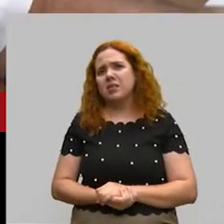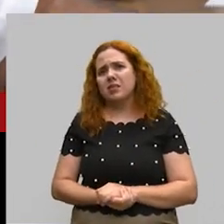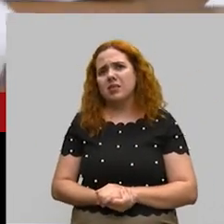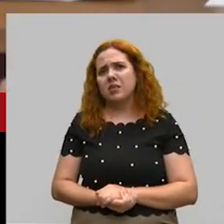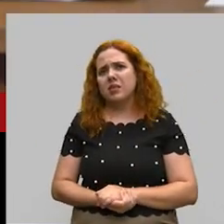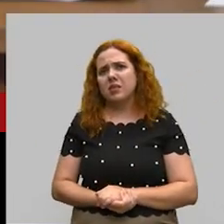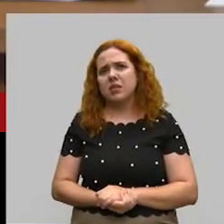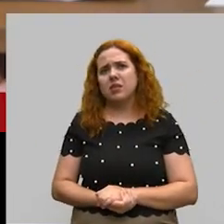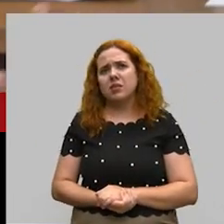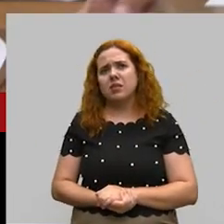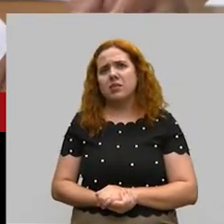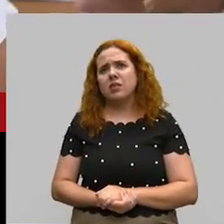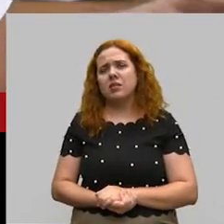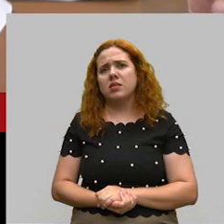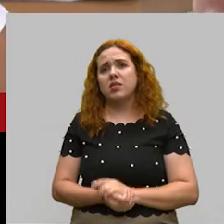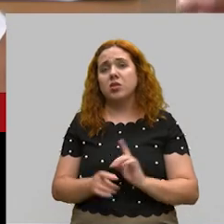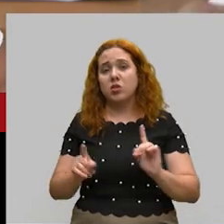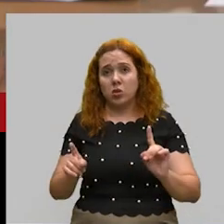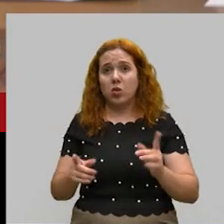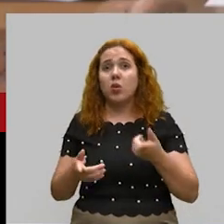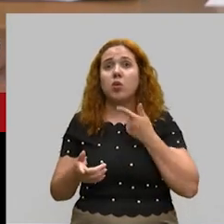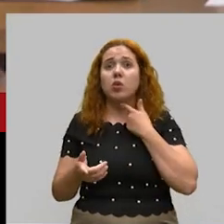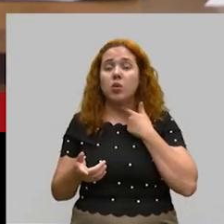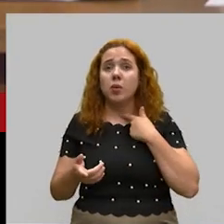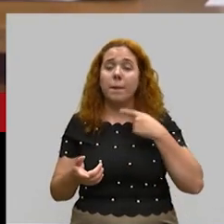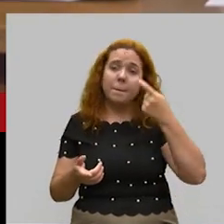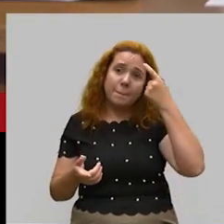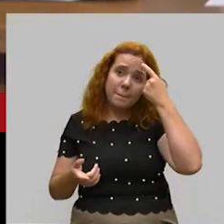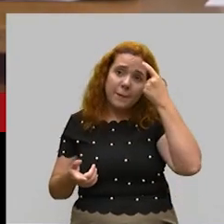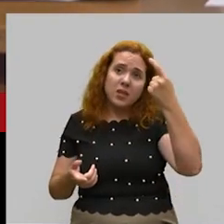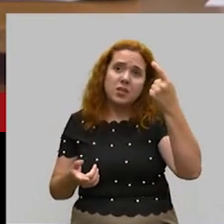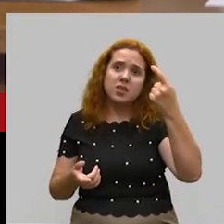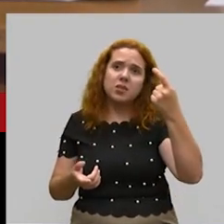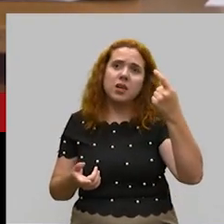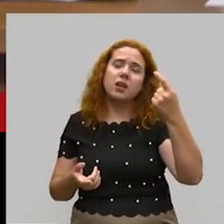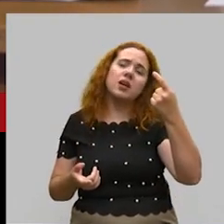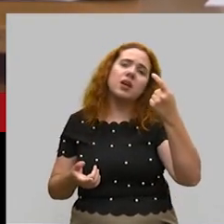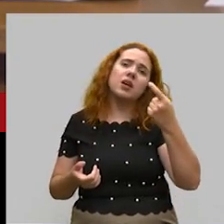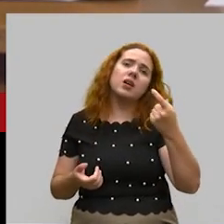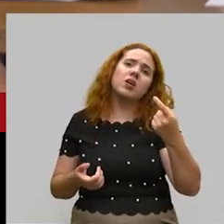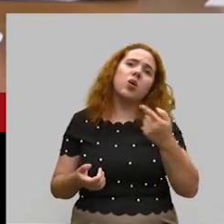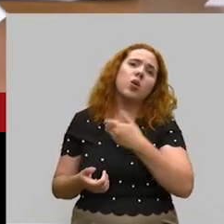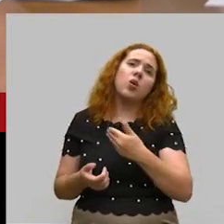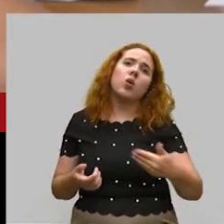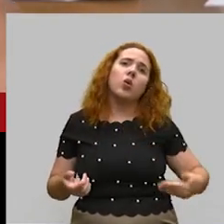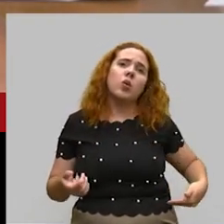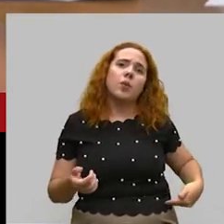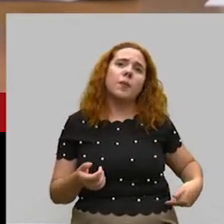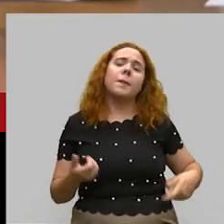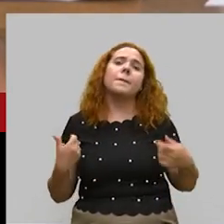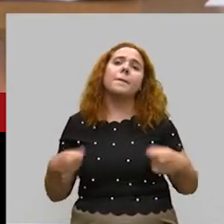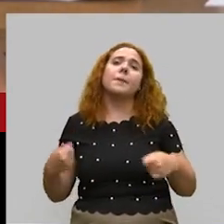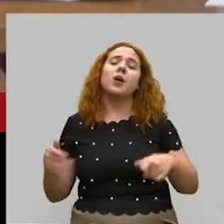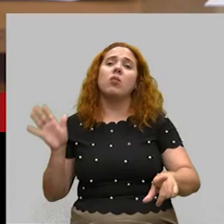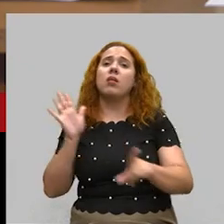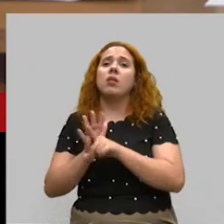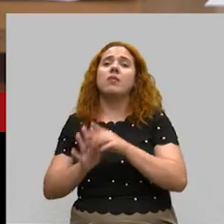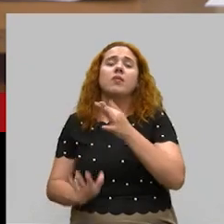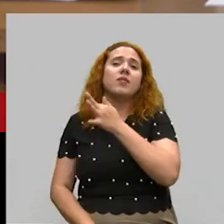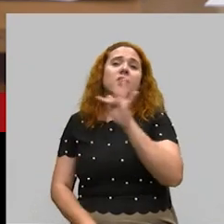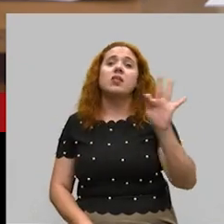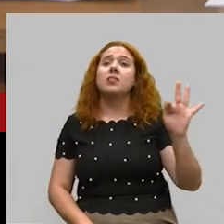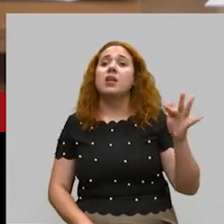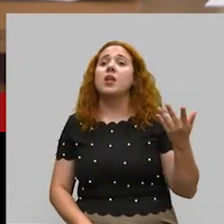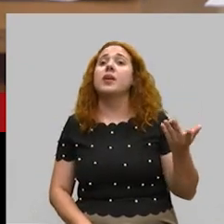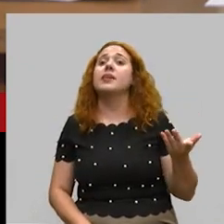não não tô querendo tirar não tô pensando nessa situação Porque se o governo chegar e disser olha para fazer nós precisamos de uma lei federal e